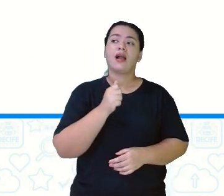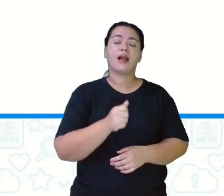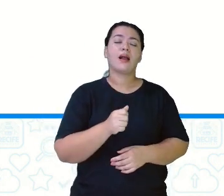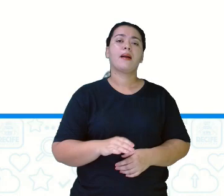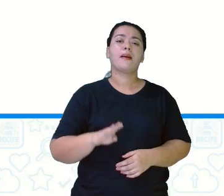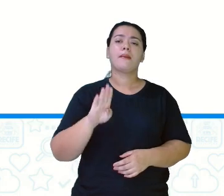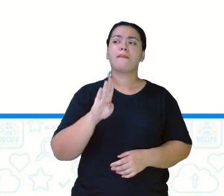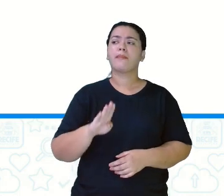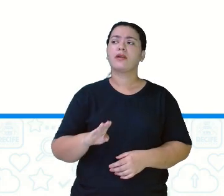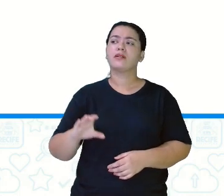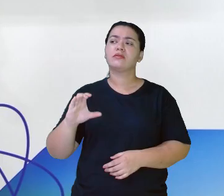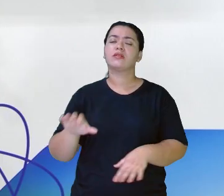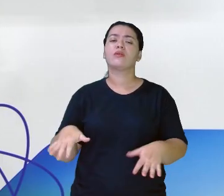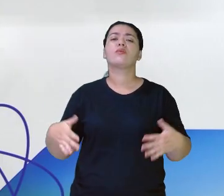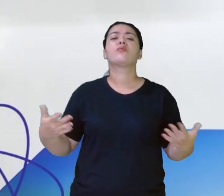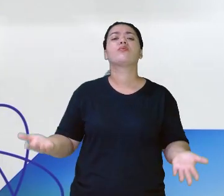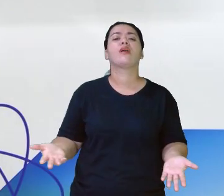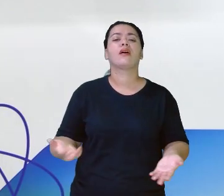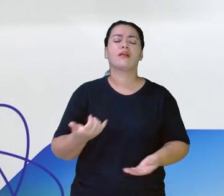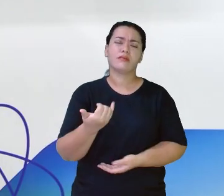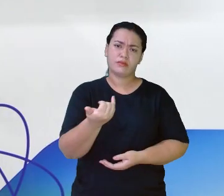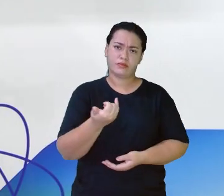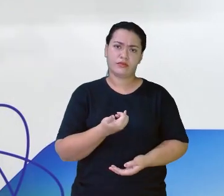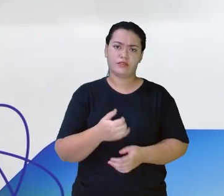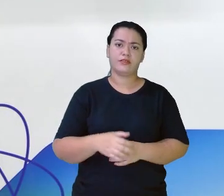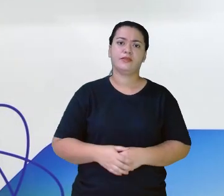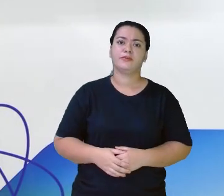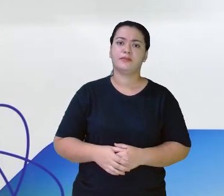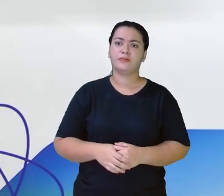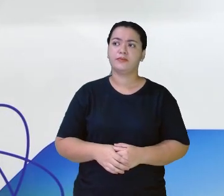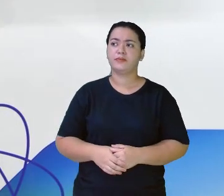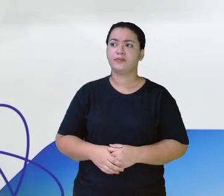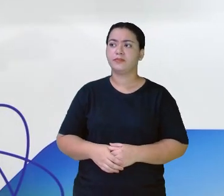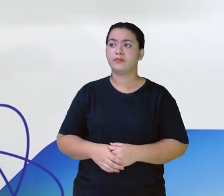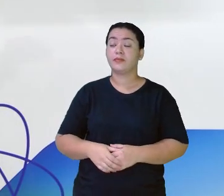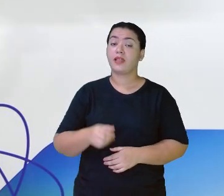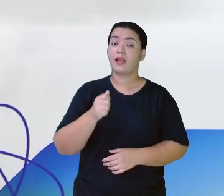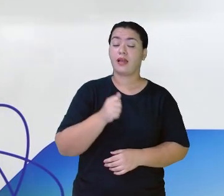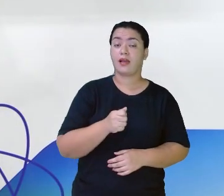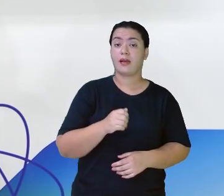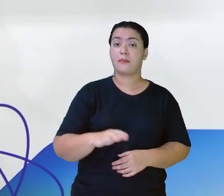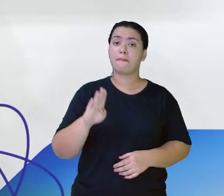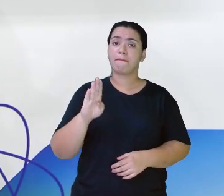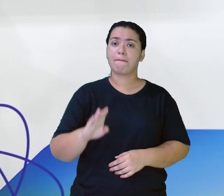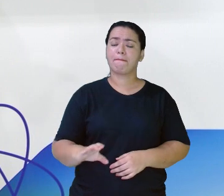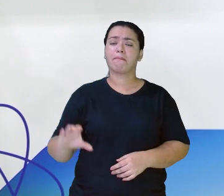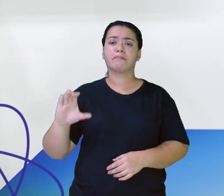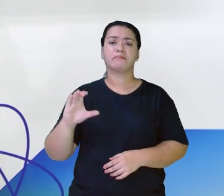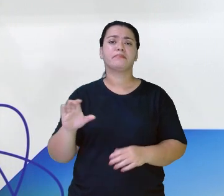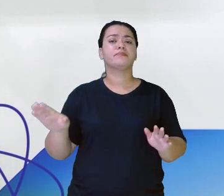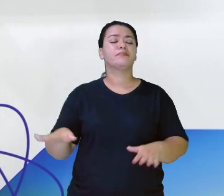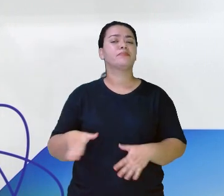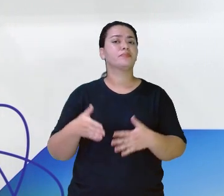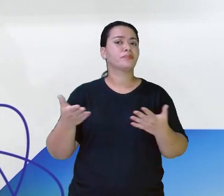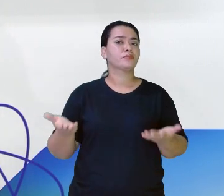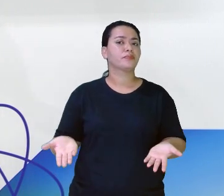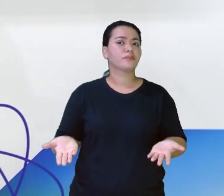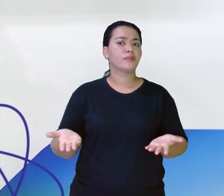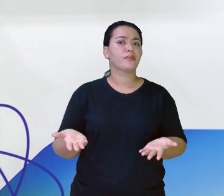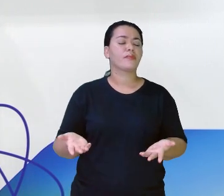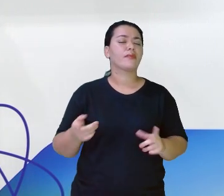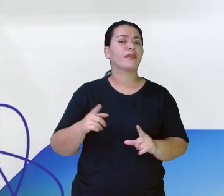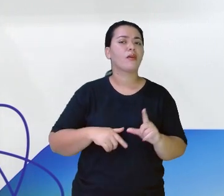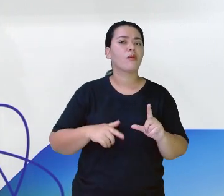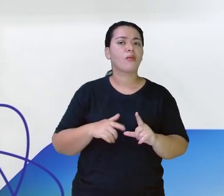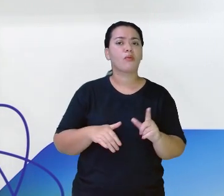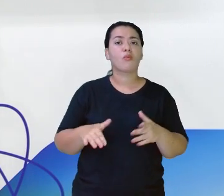ou 1/4? Me diz aí, a resposta é A, B ou letra C? O